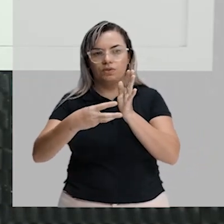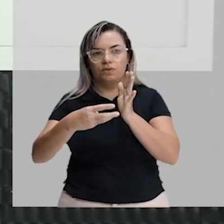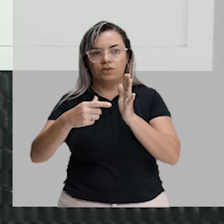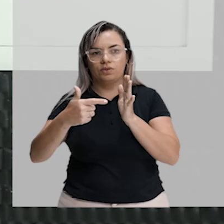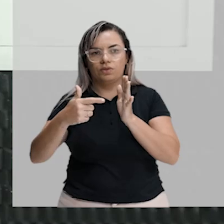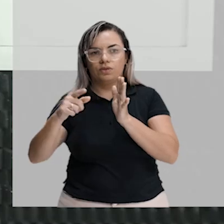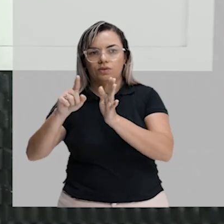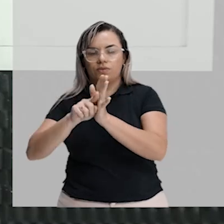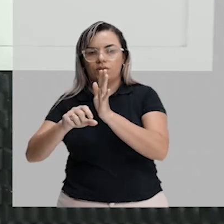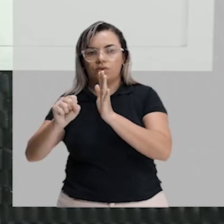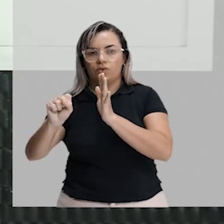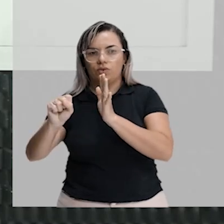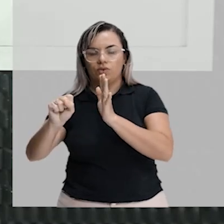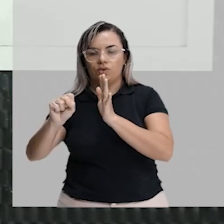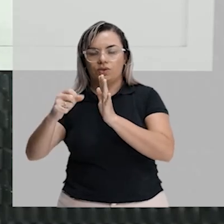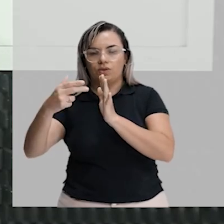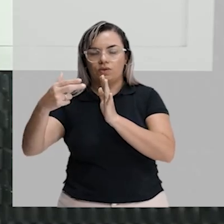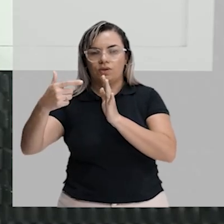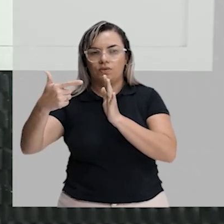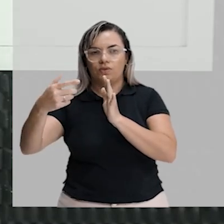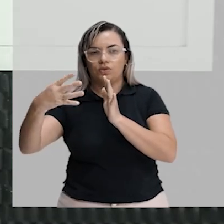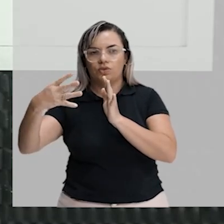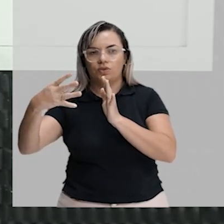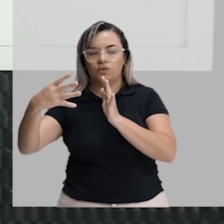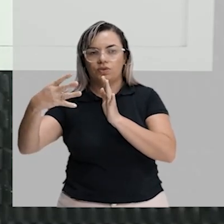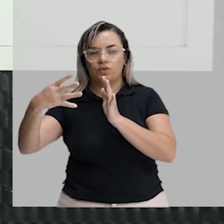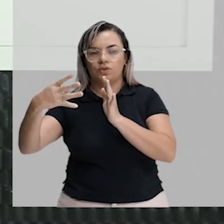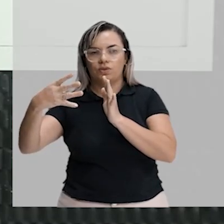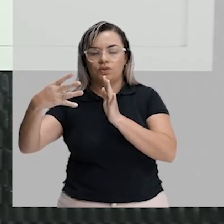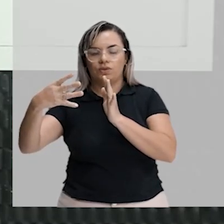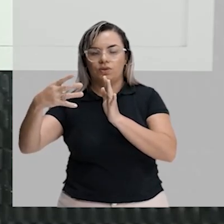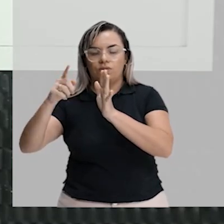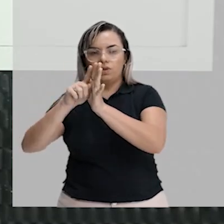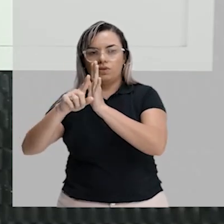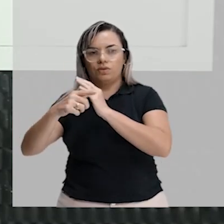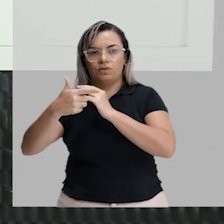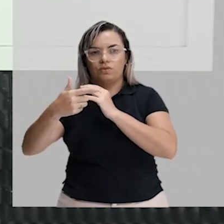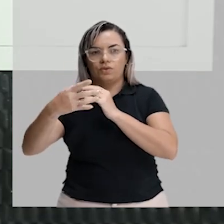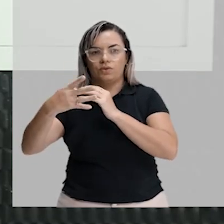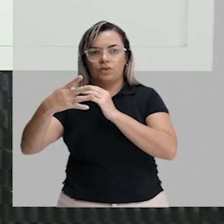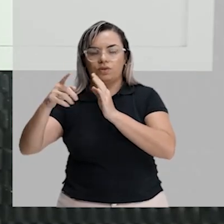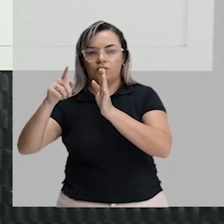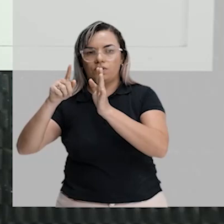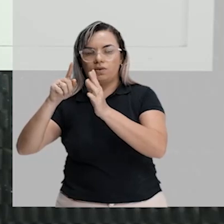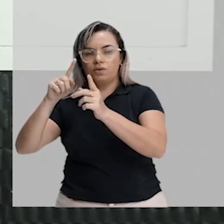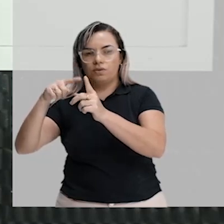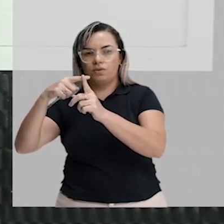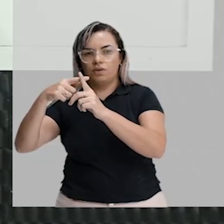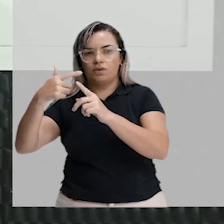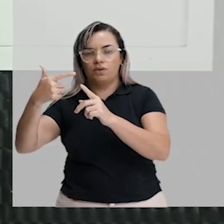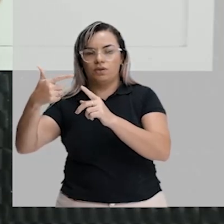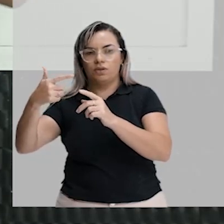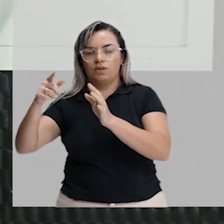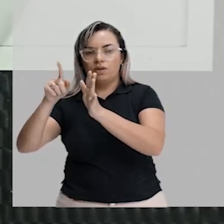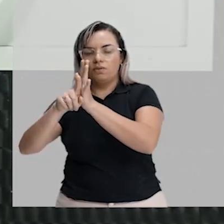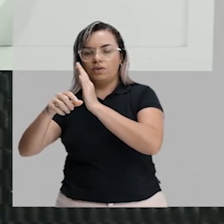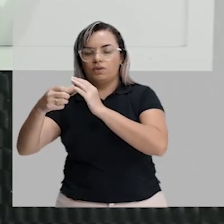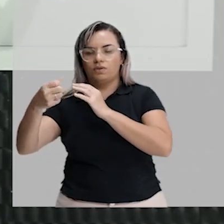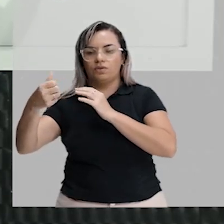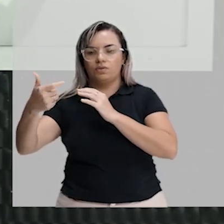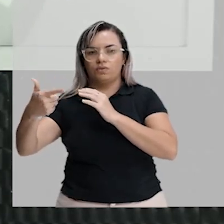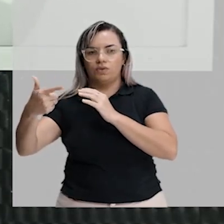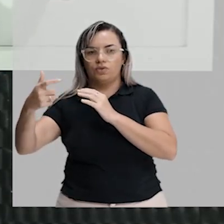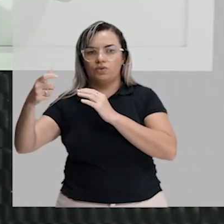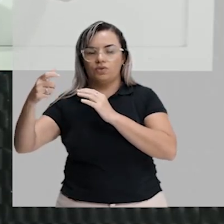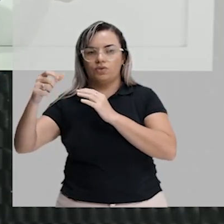né? Menos 24 mais 2 dá menos 22. Menos 22 menos 1 dá